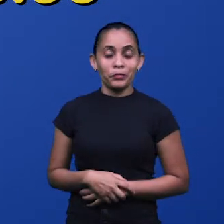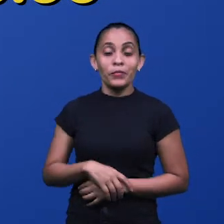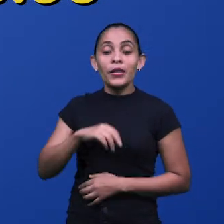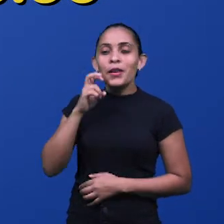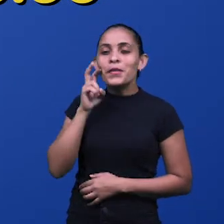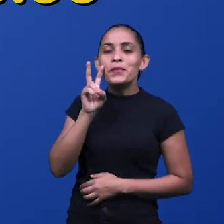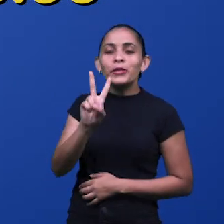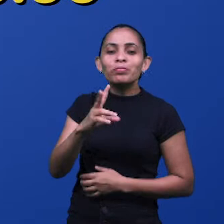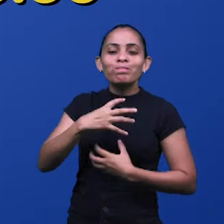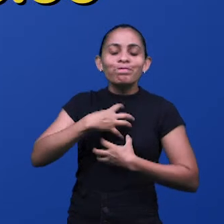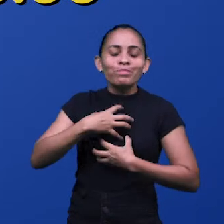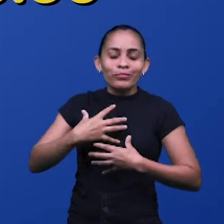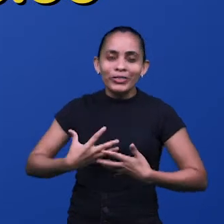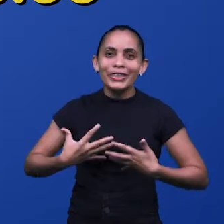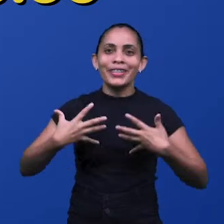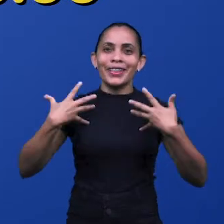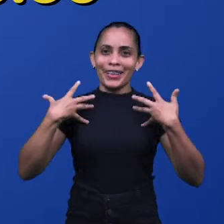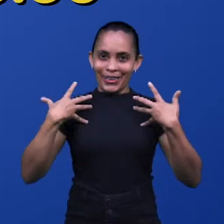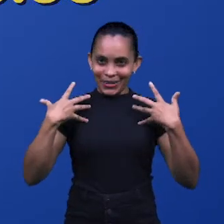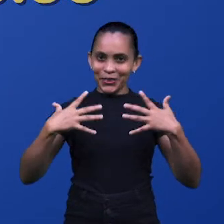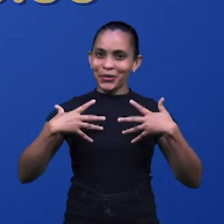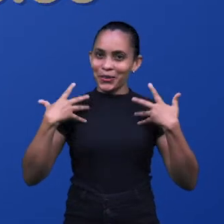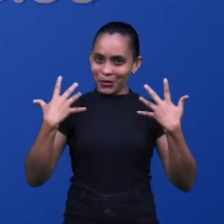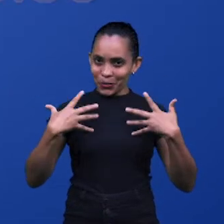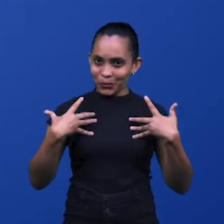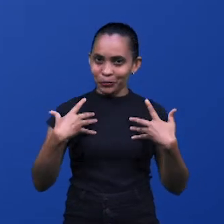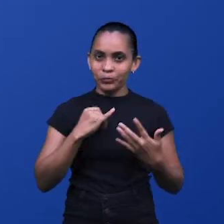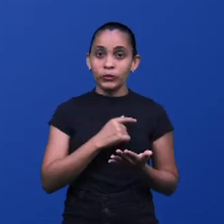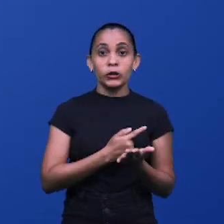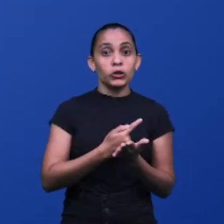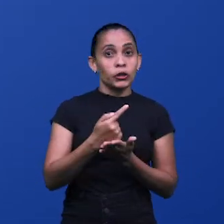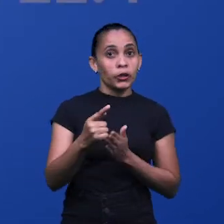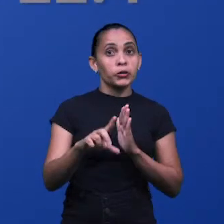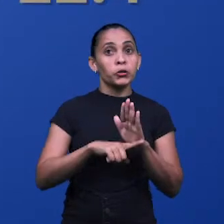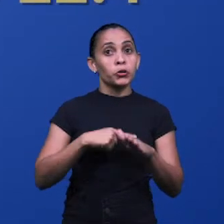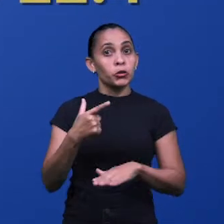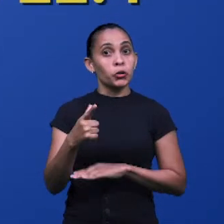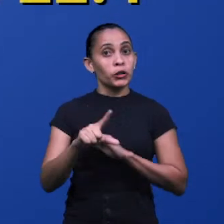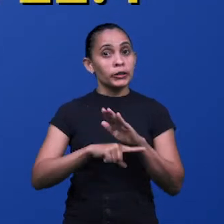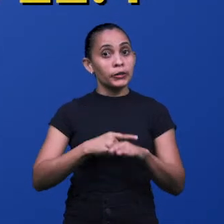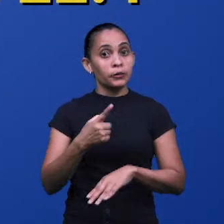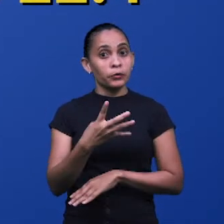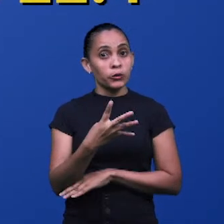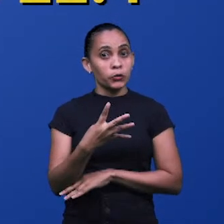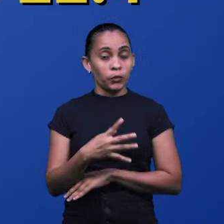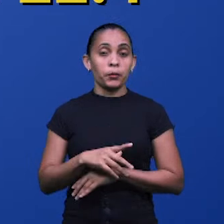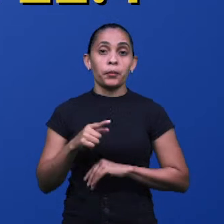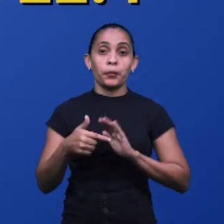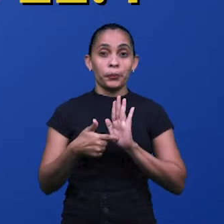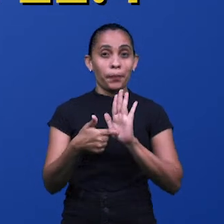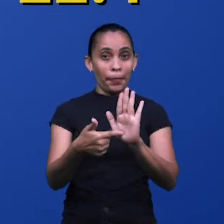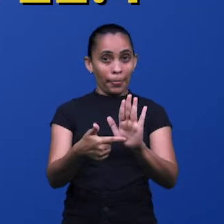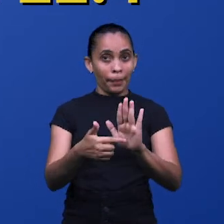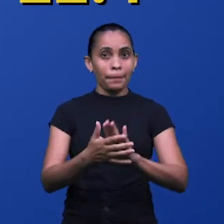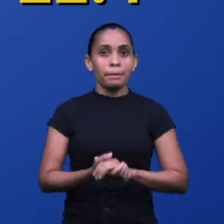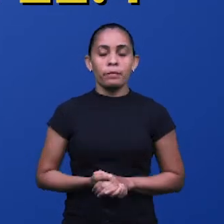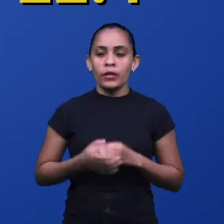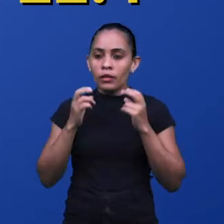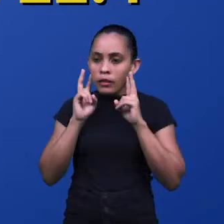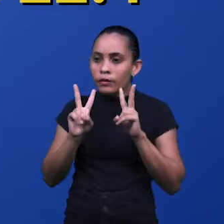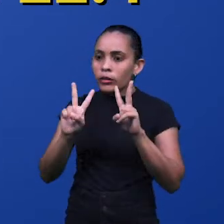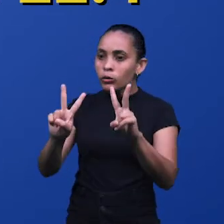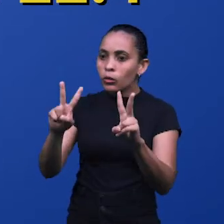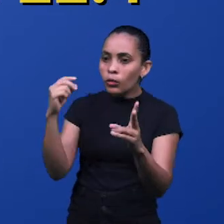e viu, alegrou-se. Em Gênesis 22,4 diz: ao terceiro dia levantou Abraão os seus